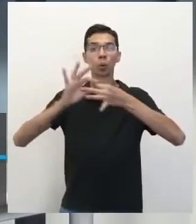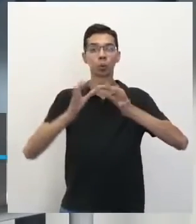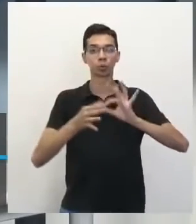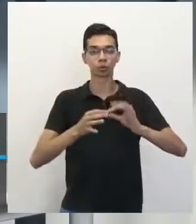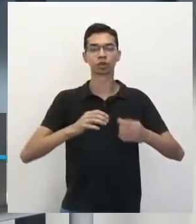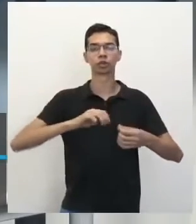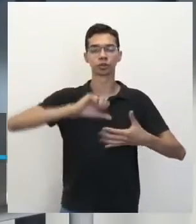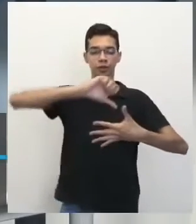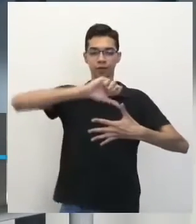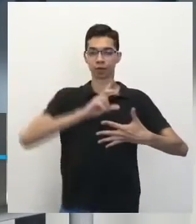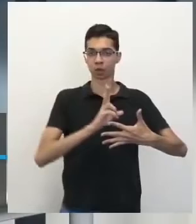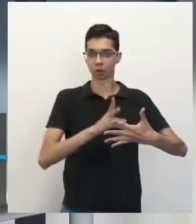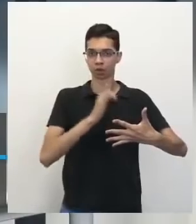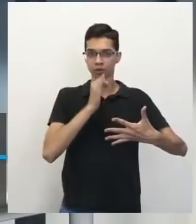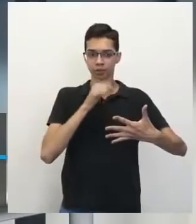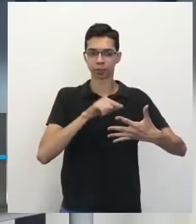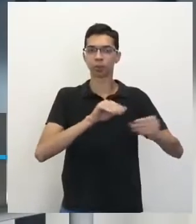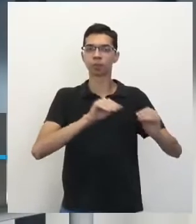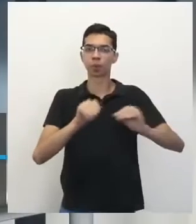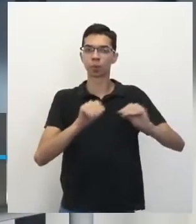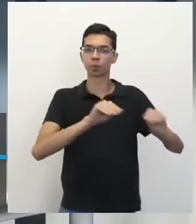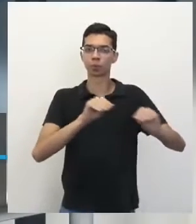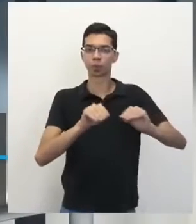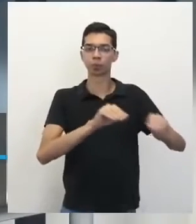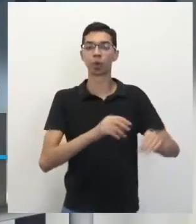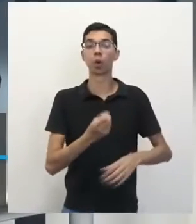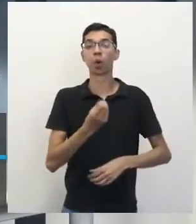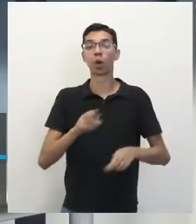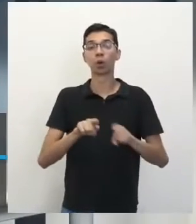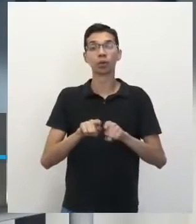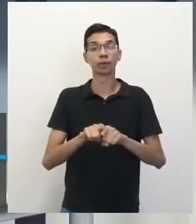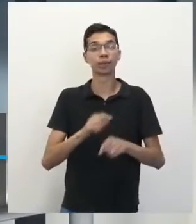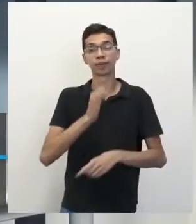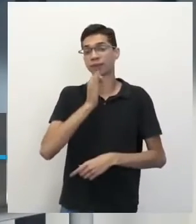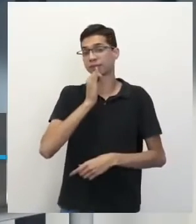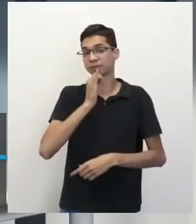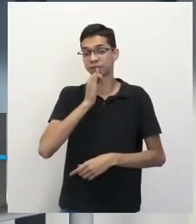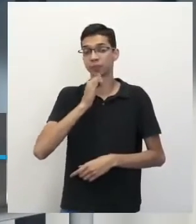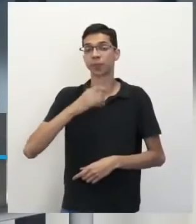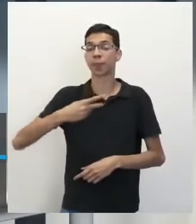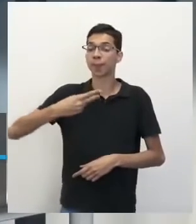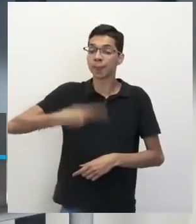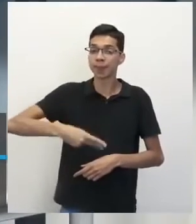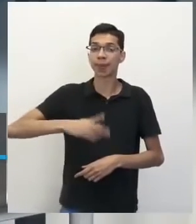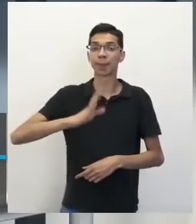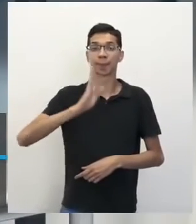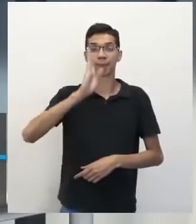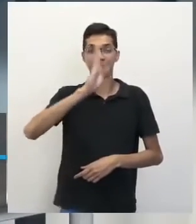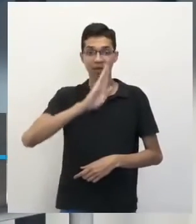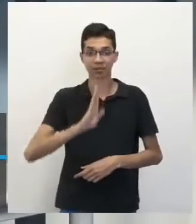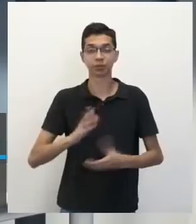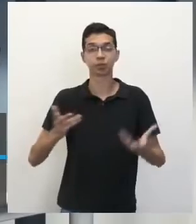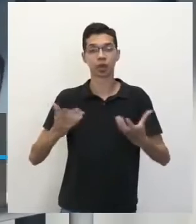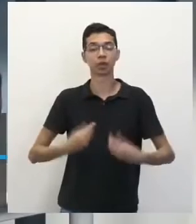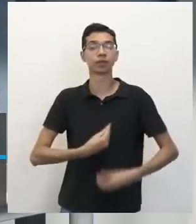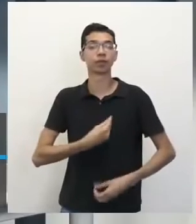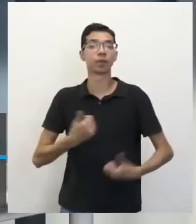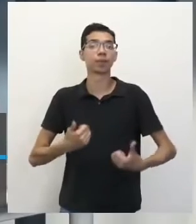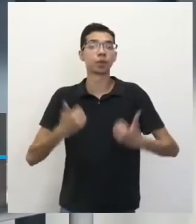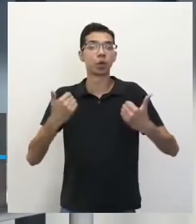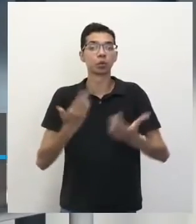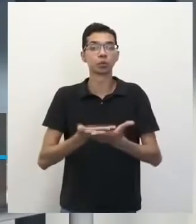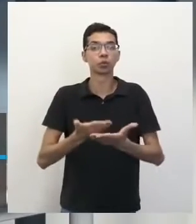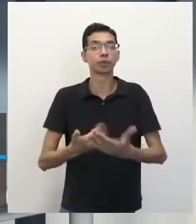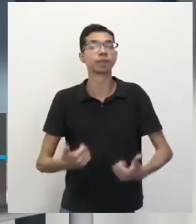saindo do Brasil para ir, né, buscar melhores condições de vida ou buscar, né, melhores estudos, né? Aí